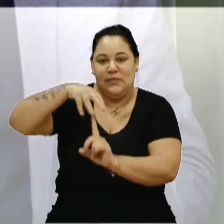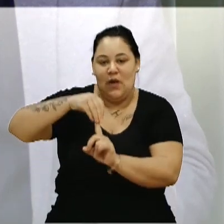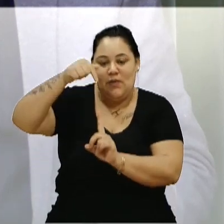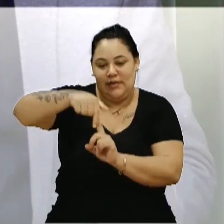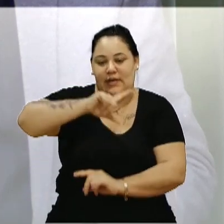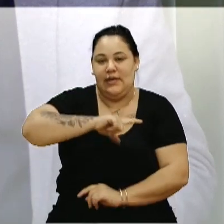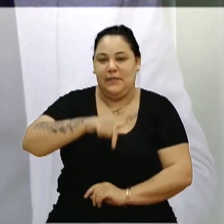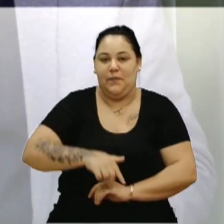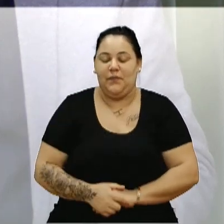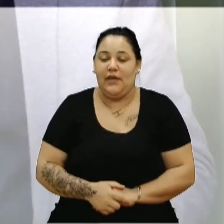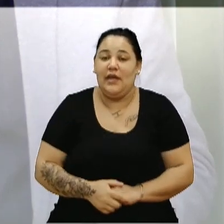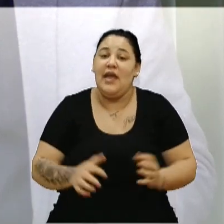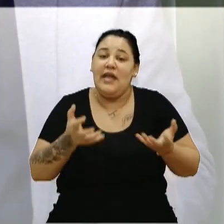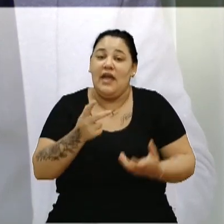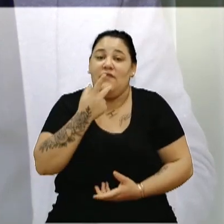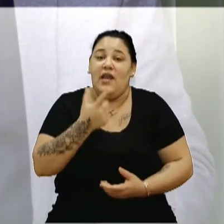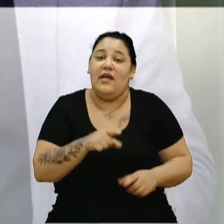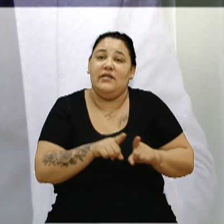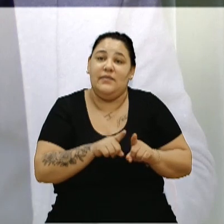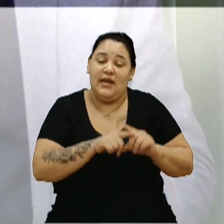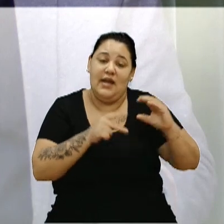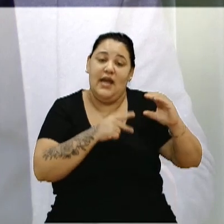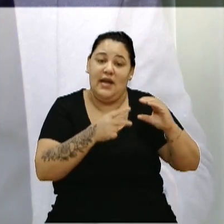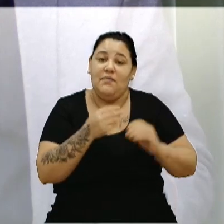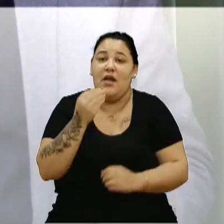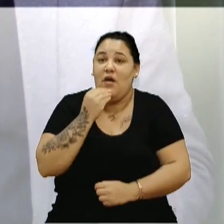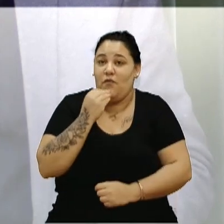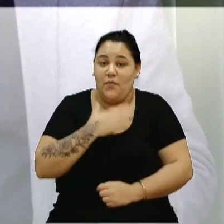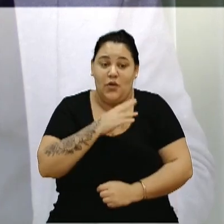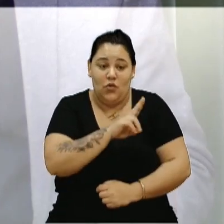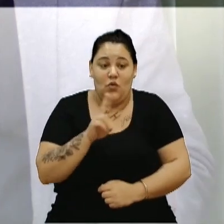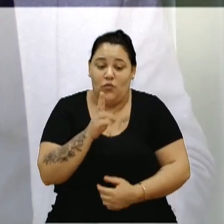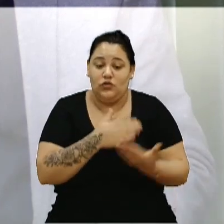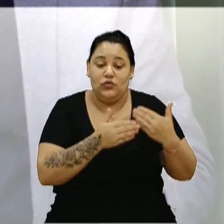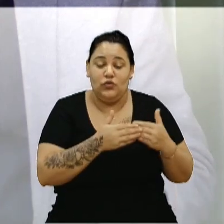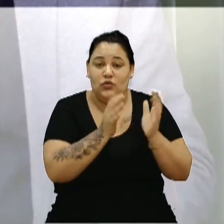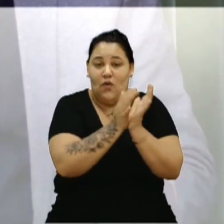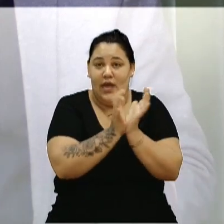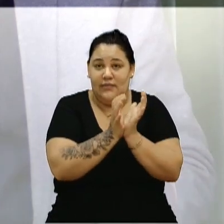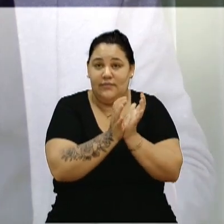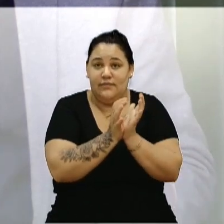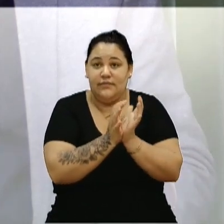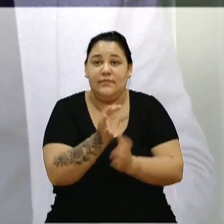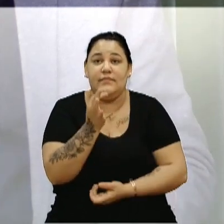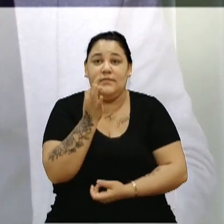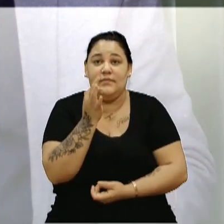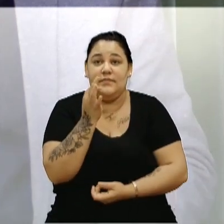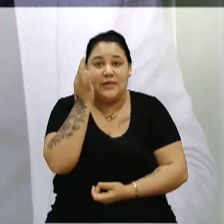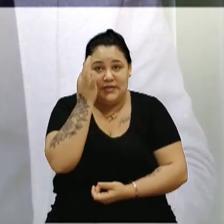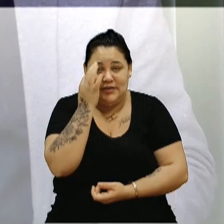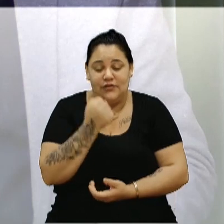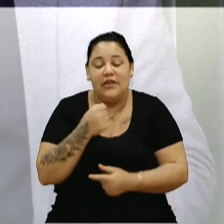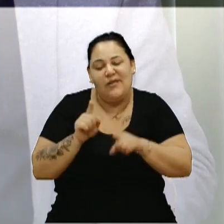aqui. Quero dizer que a Câmara de Vereadores, obviamente, em meu nome, em nome de todos os colegas que estão aqui e daqueles também que não